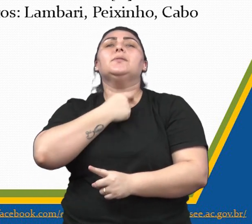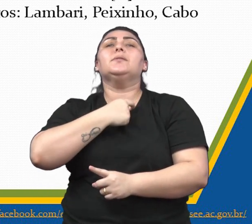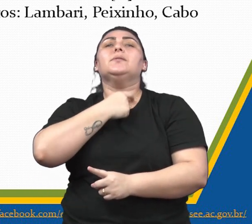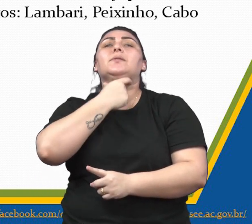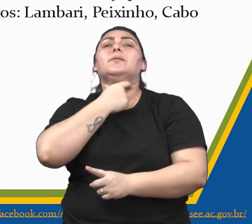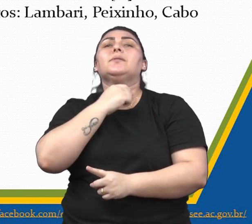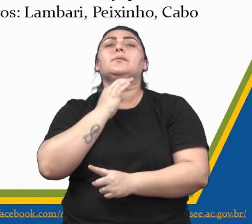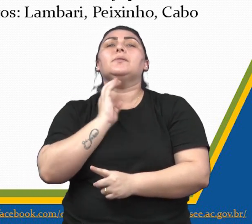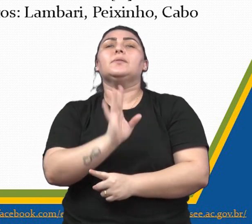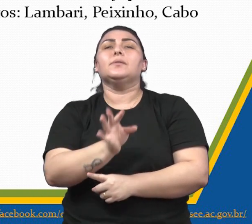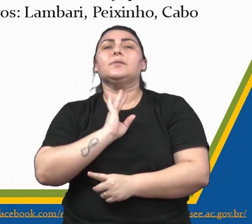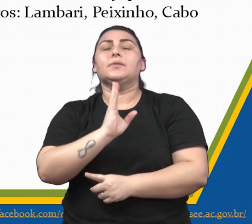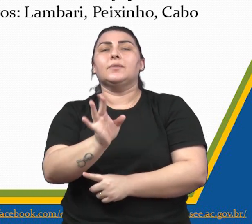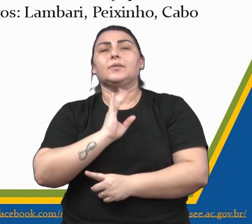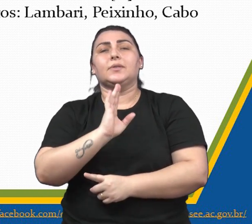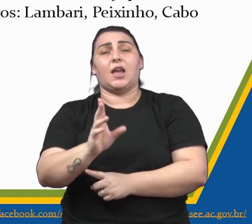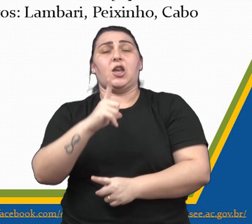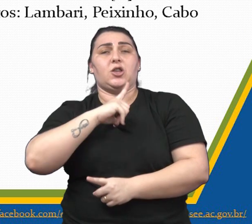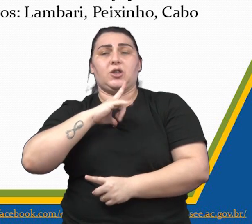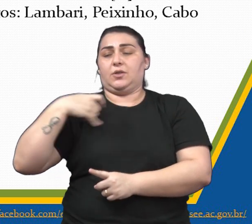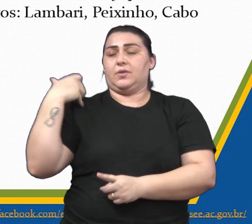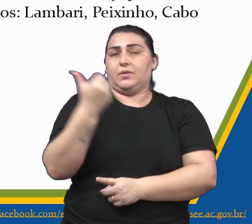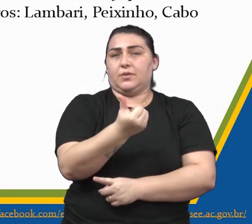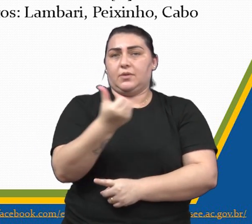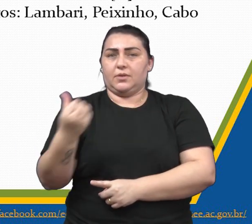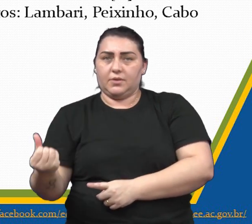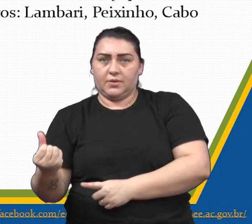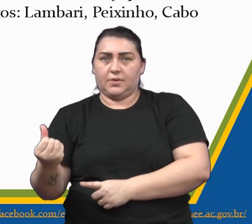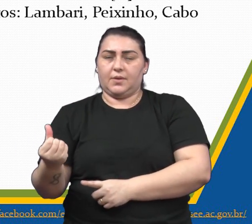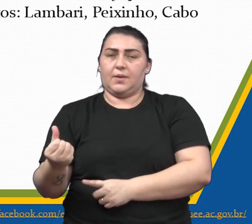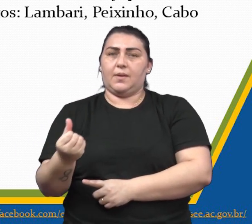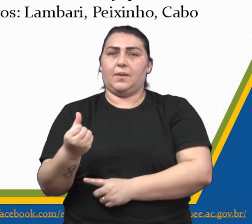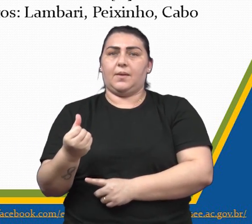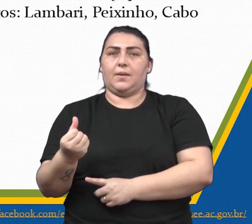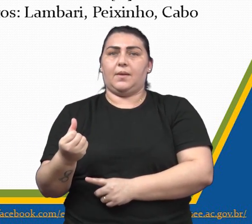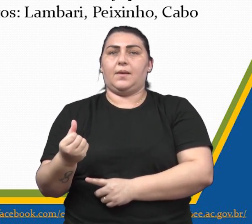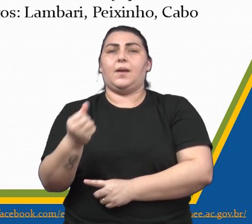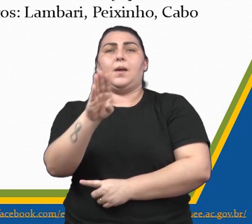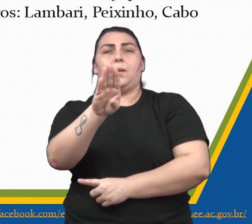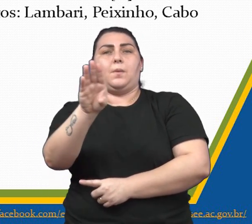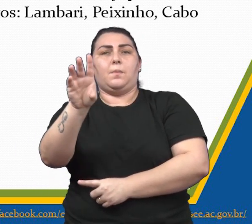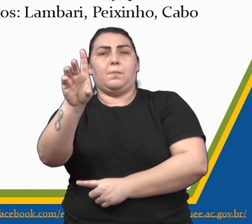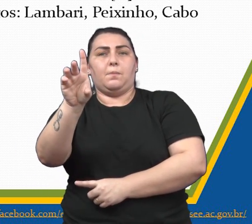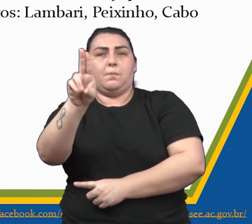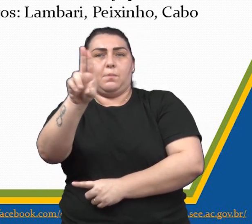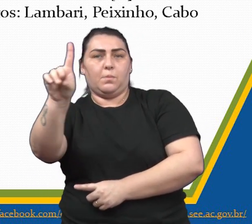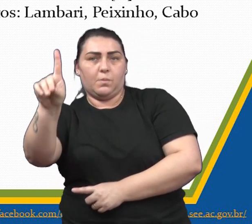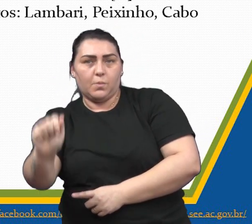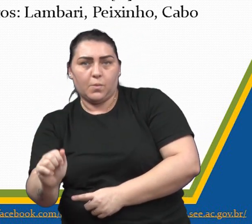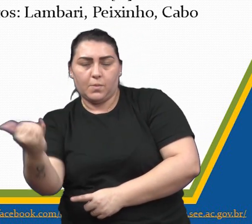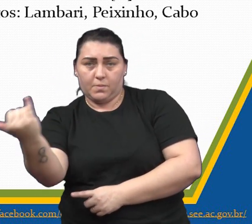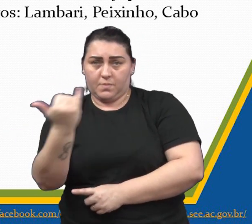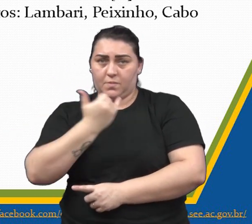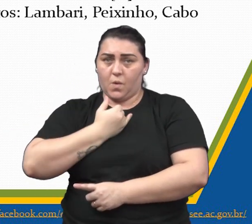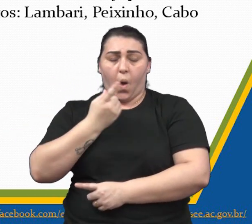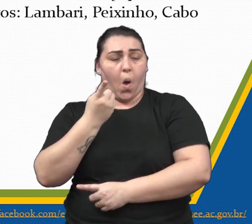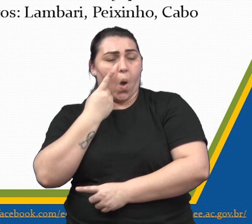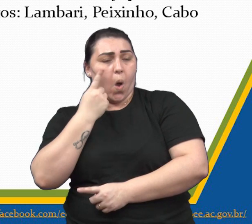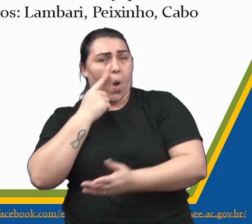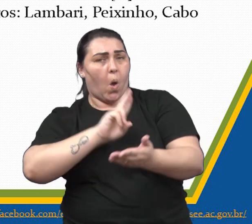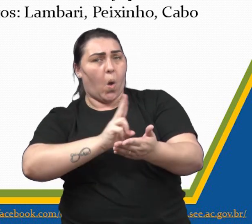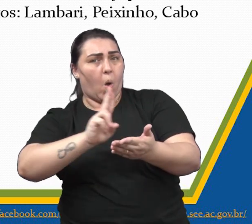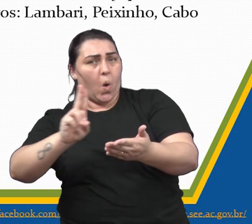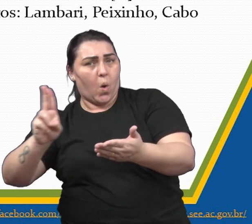Flávio Cavalcante. Eu tinha 16 anos. Buda, um dos trompetistas, me disse: olha o nome dos